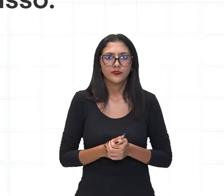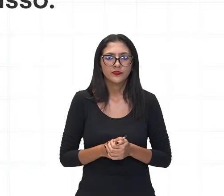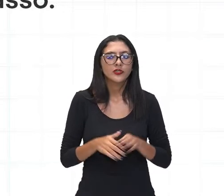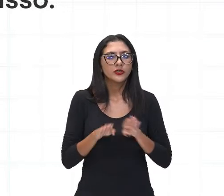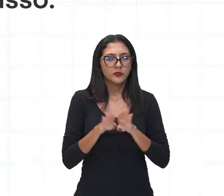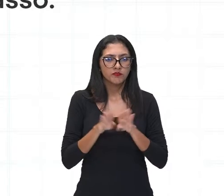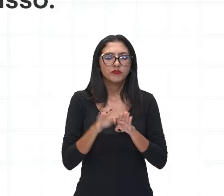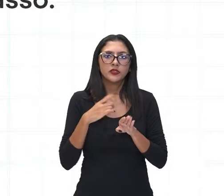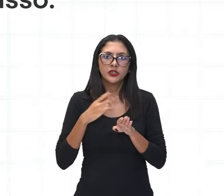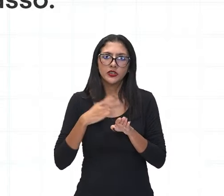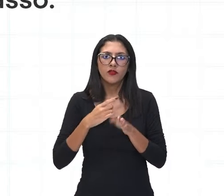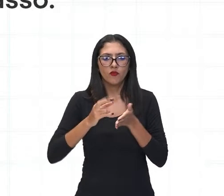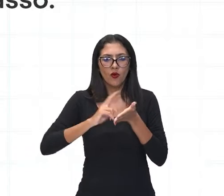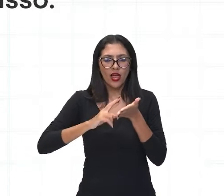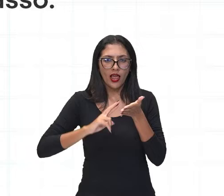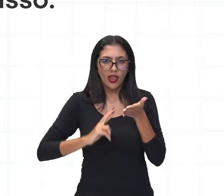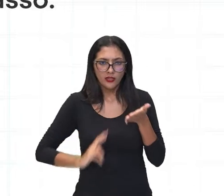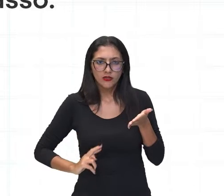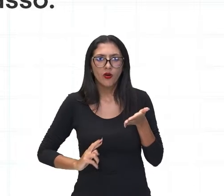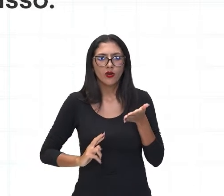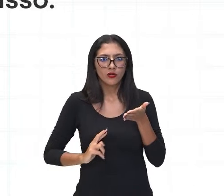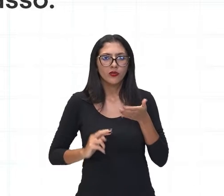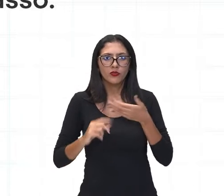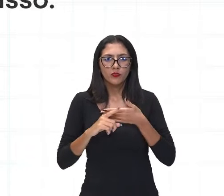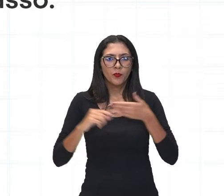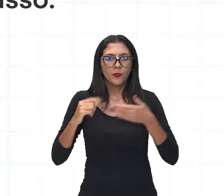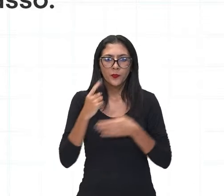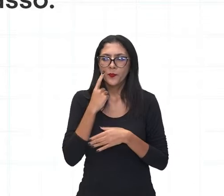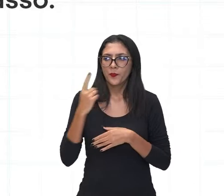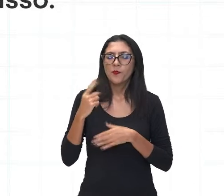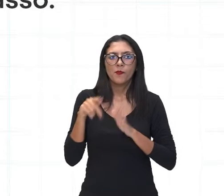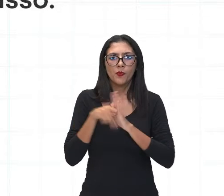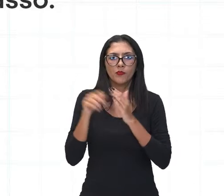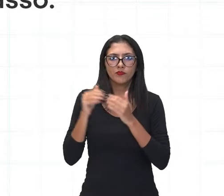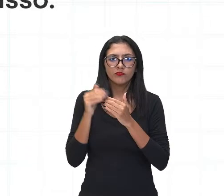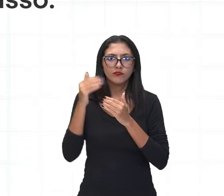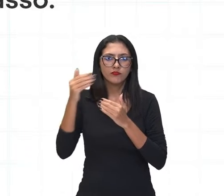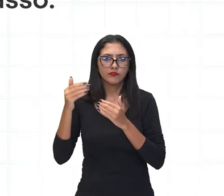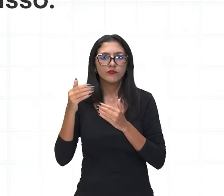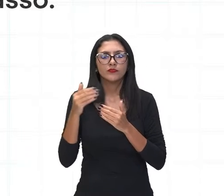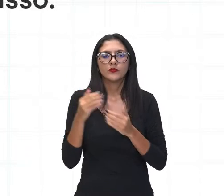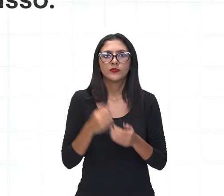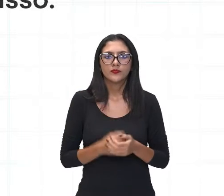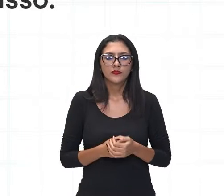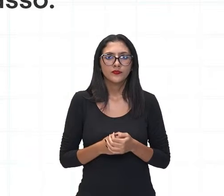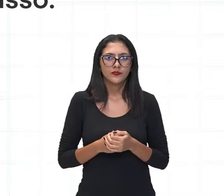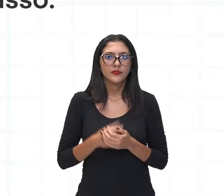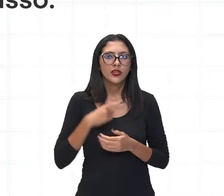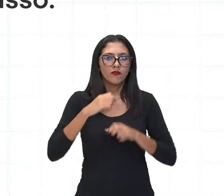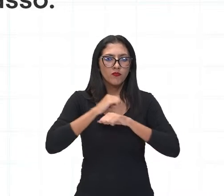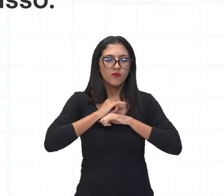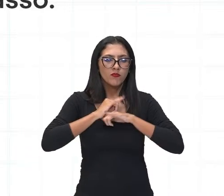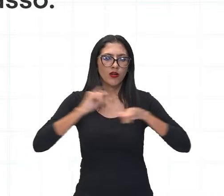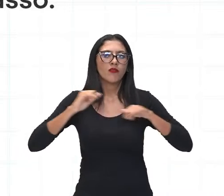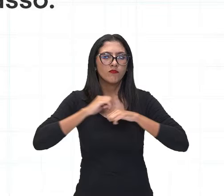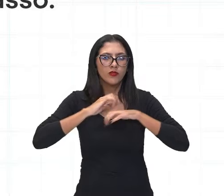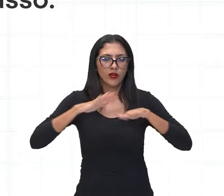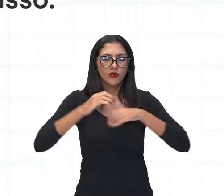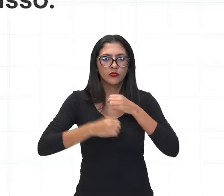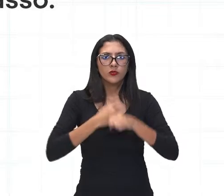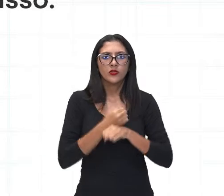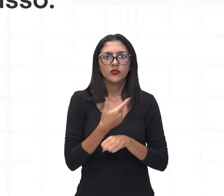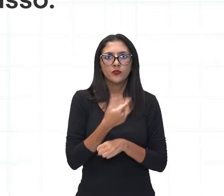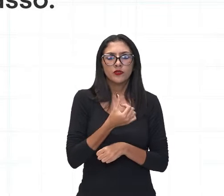relatório What Caused the Crime Decline, publicado em 2015 pelo Brain Center for Justice